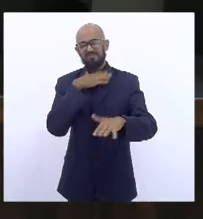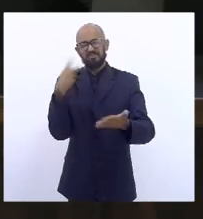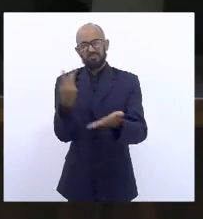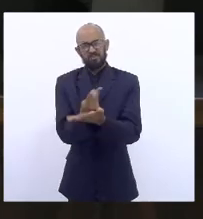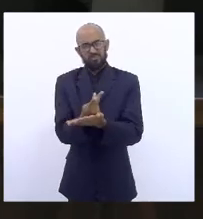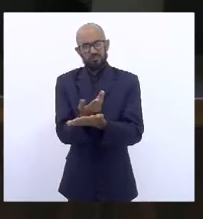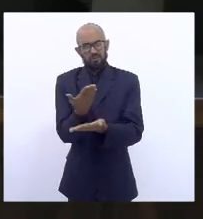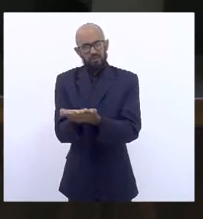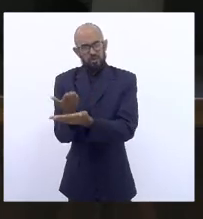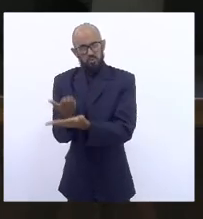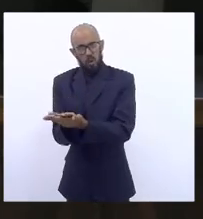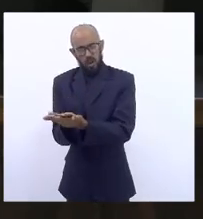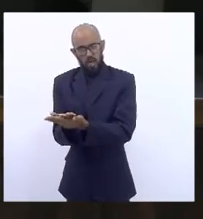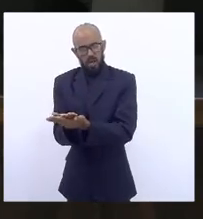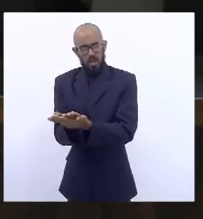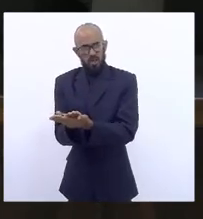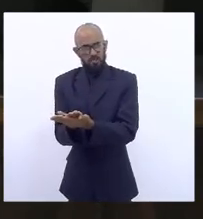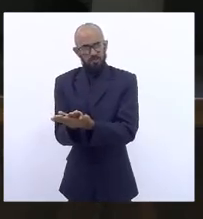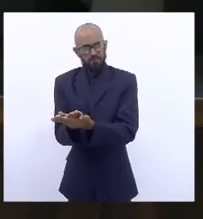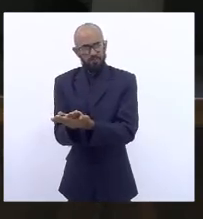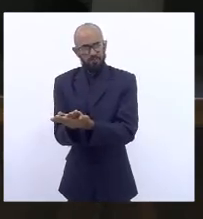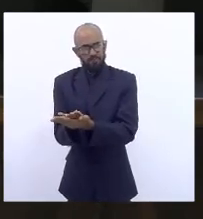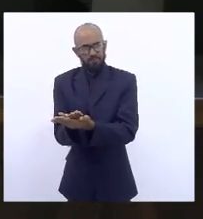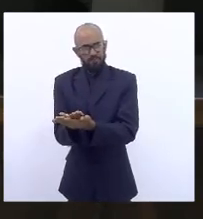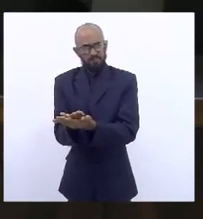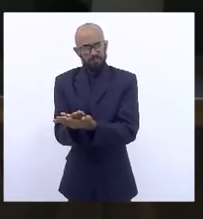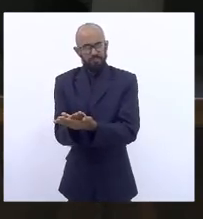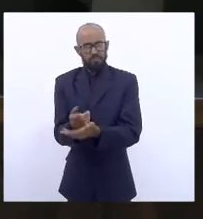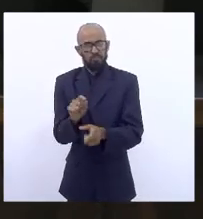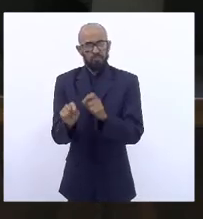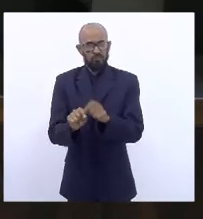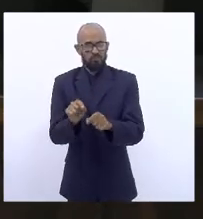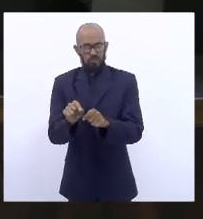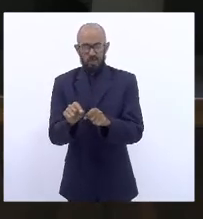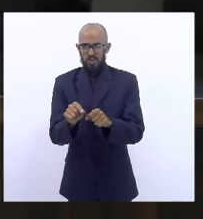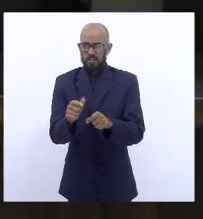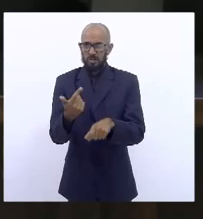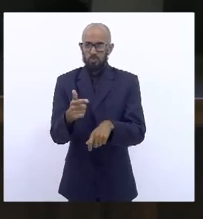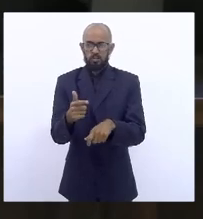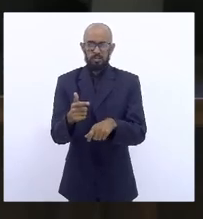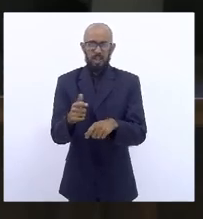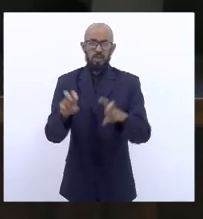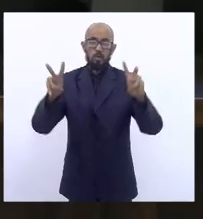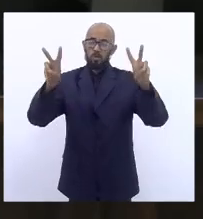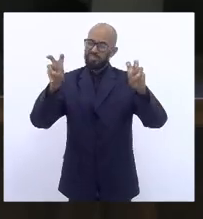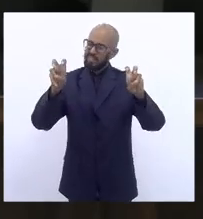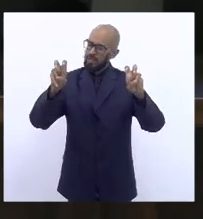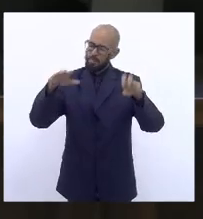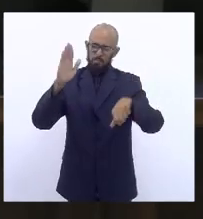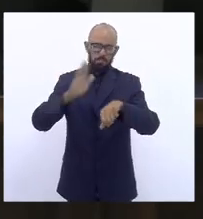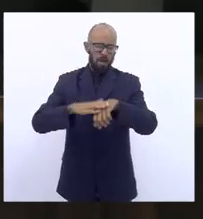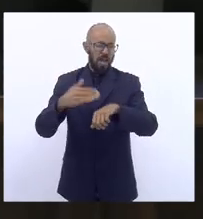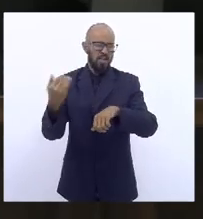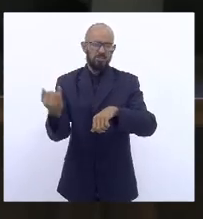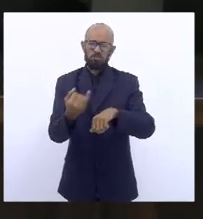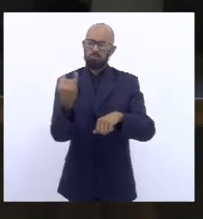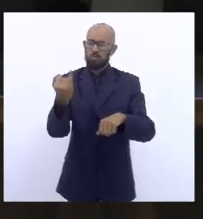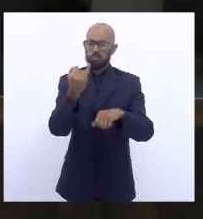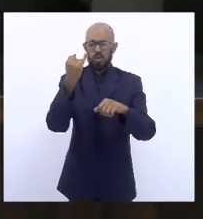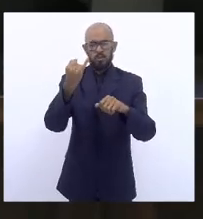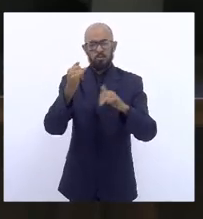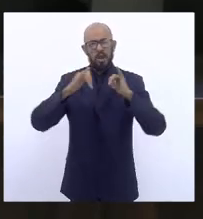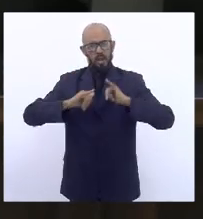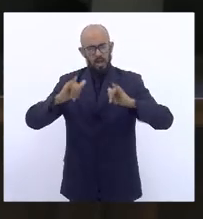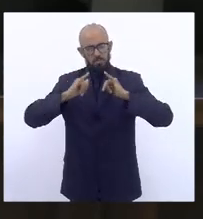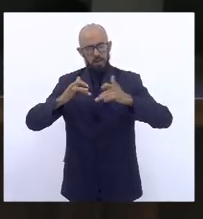brasileiro, né, não poderia haver um tema mais oportuno, mais desafiador e mais atual para a campanha da